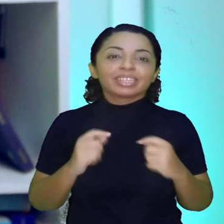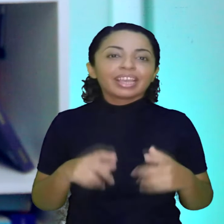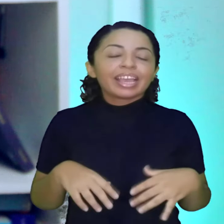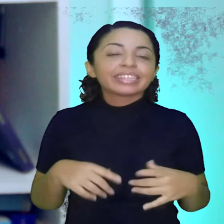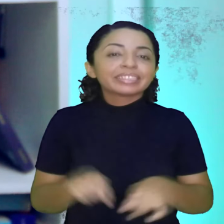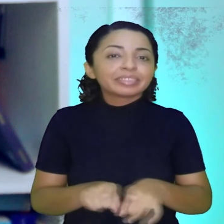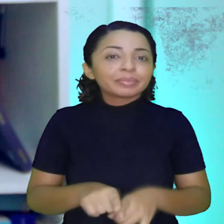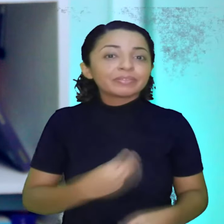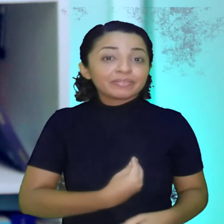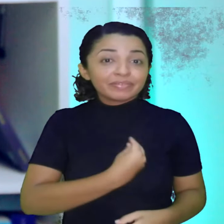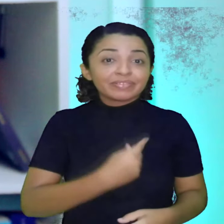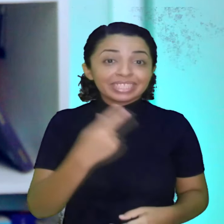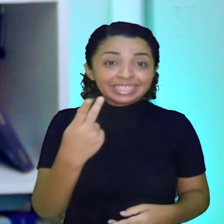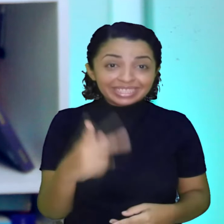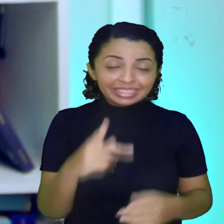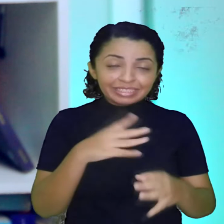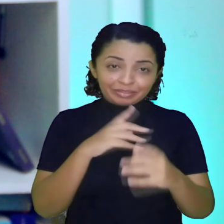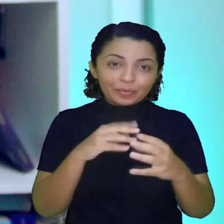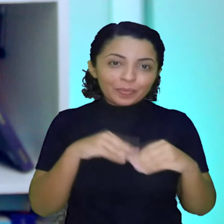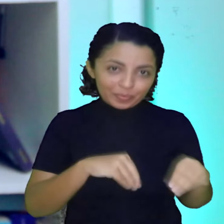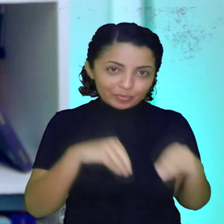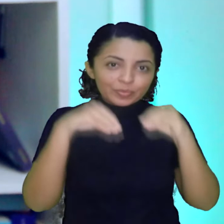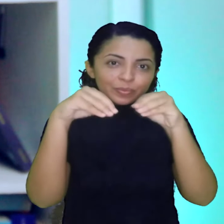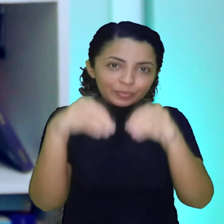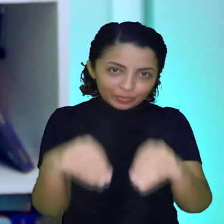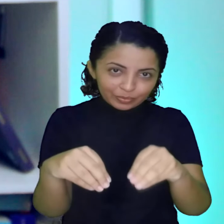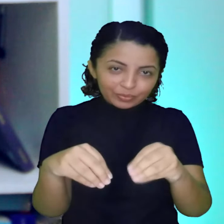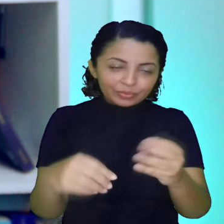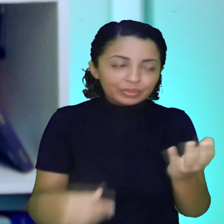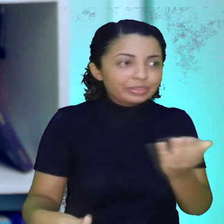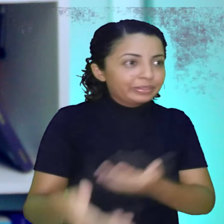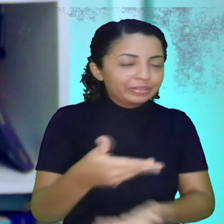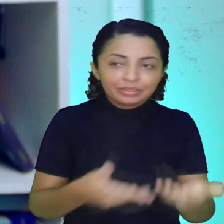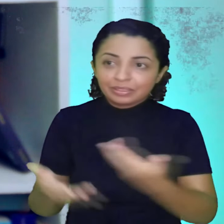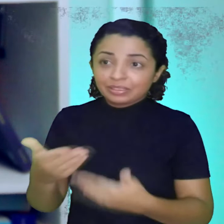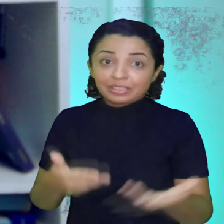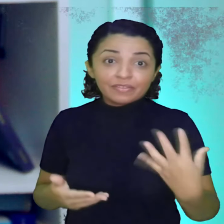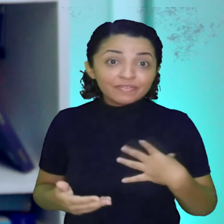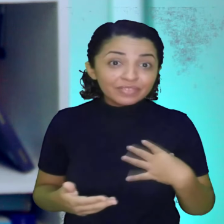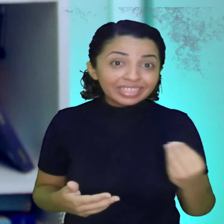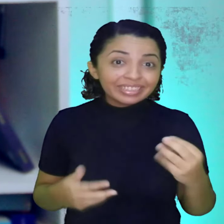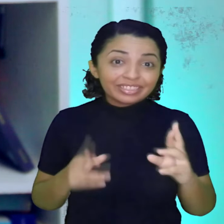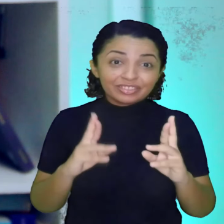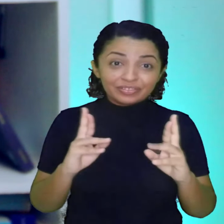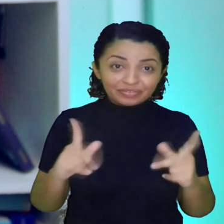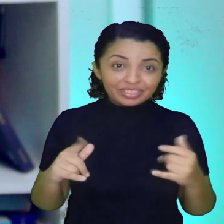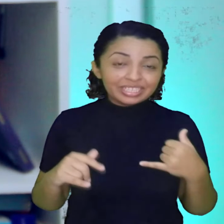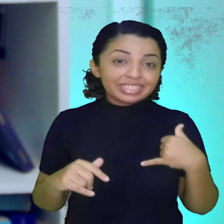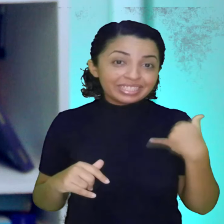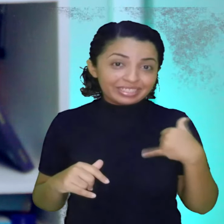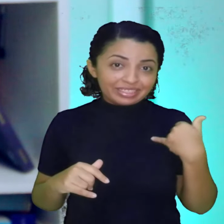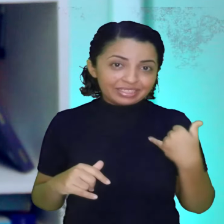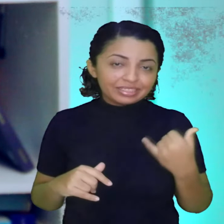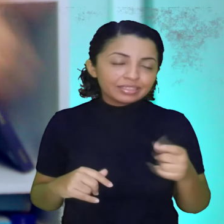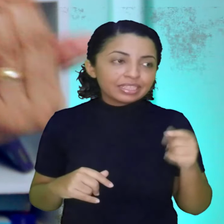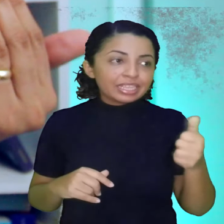a vivência dela na casa do Eric e da Rebecca, vivendo com a Áquila, filha do casal. É, a diferença de idade entre elas